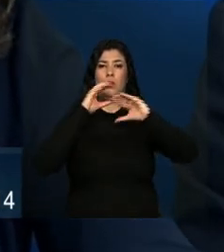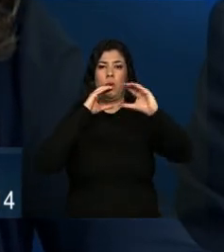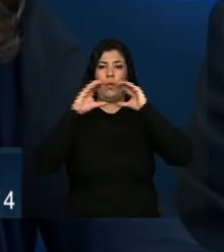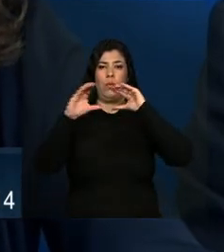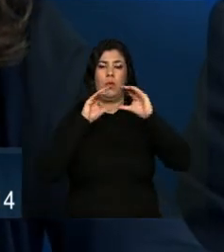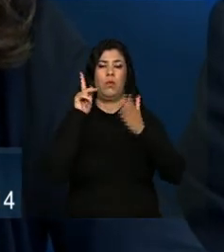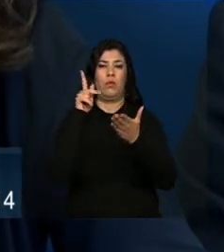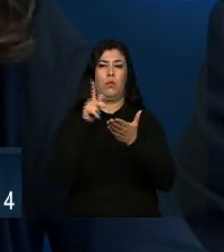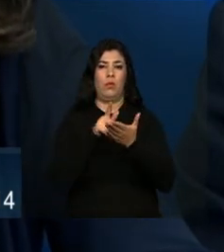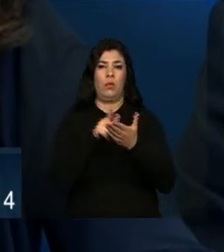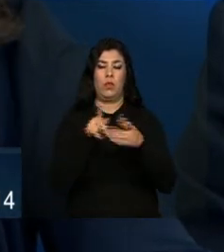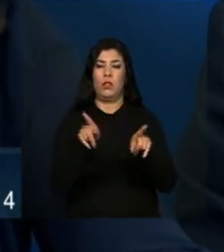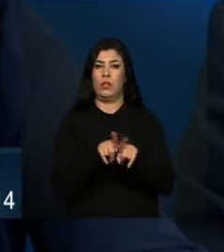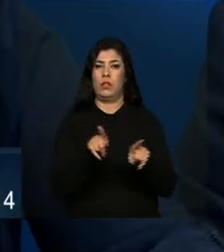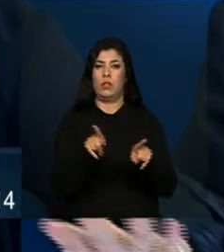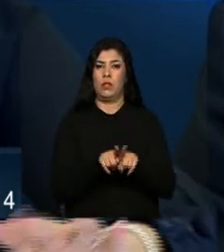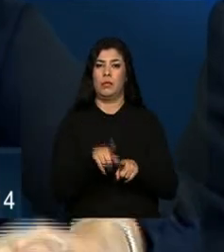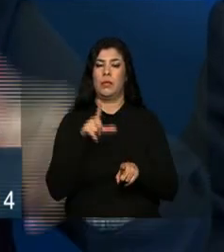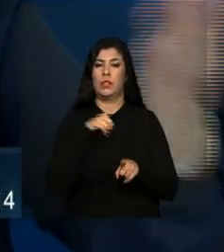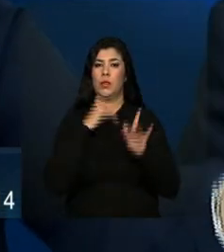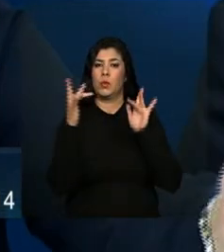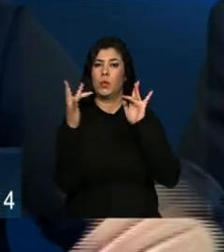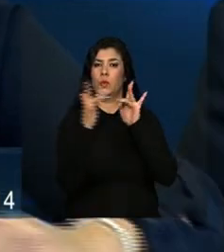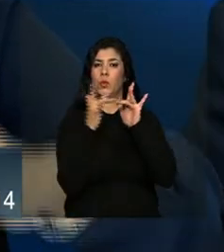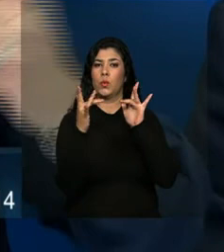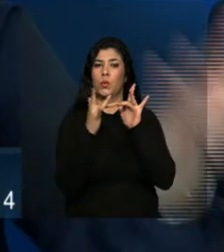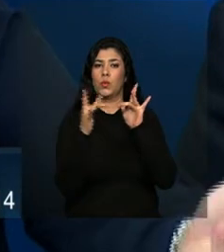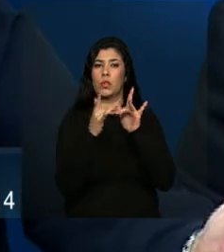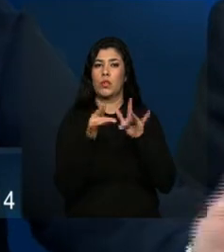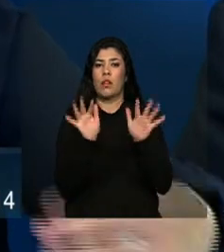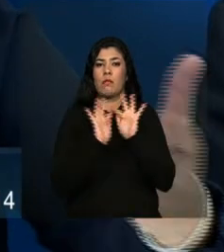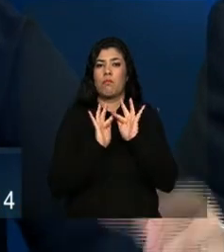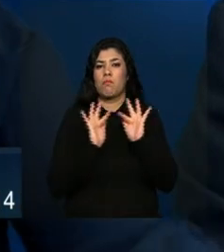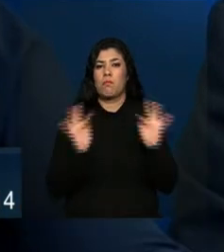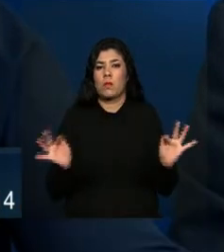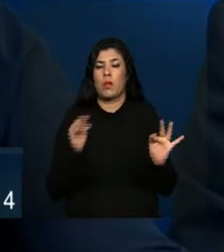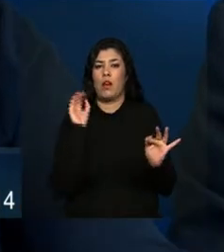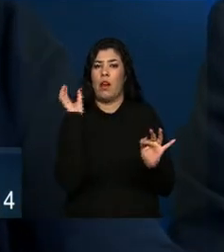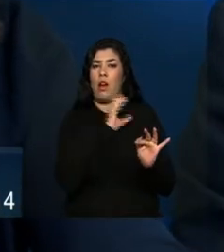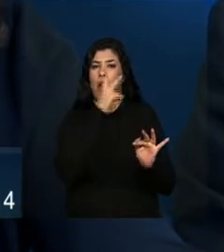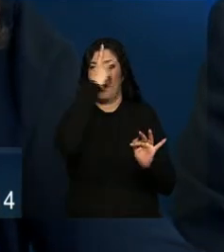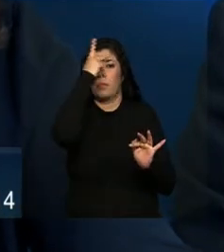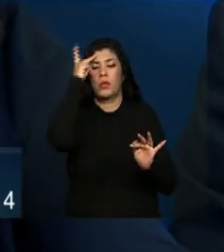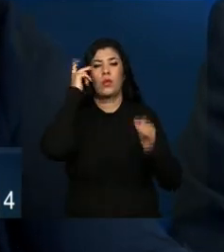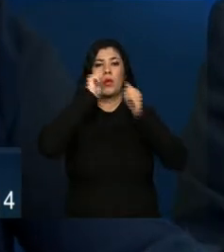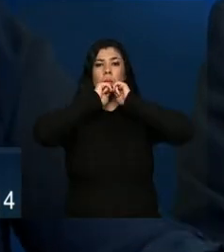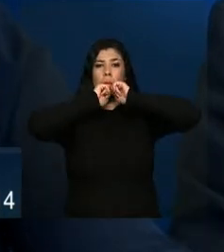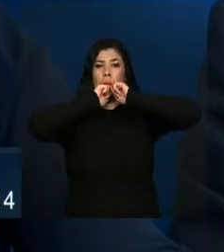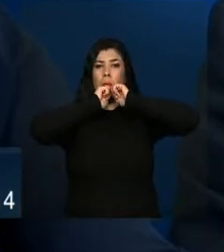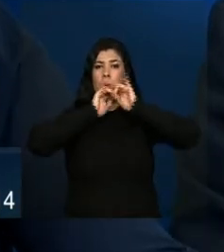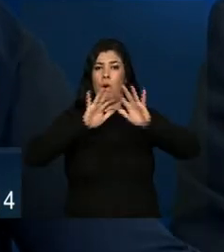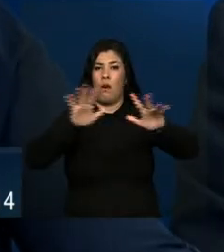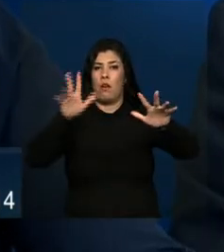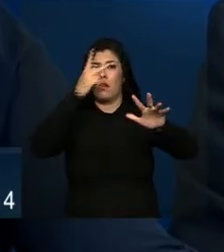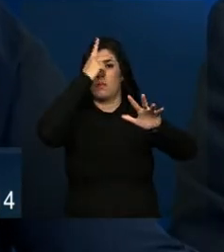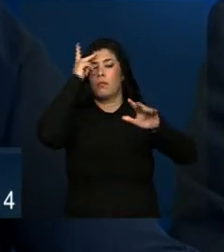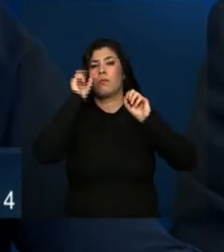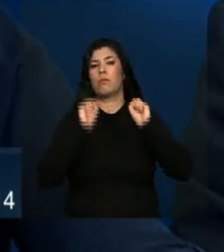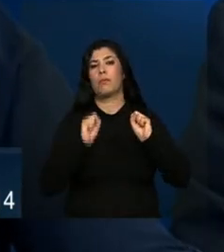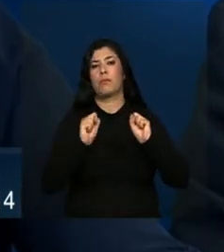também estabeleceu uma uma comunicação mais viral mais simples para que todos saibam aquela campanha